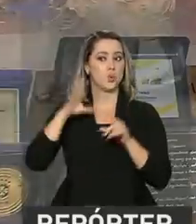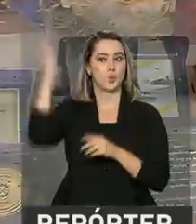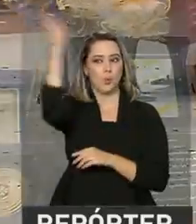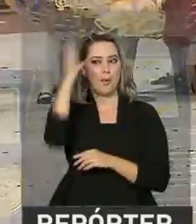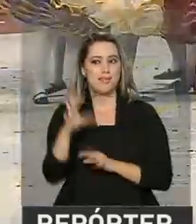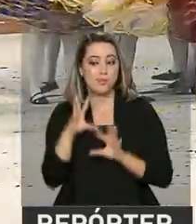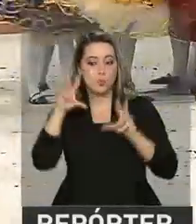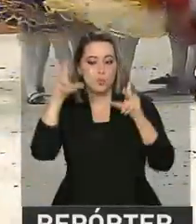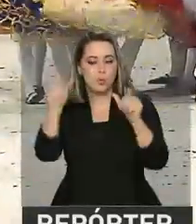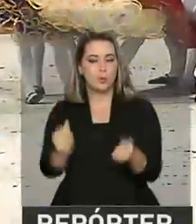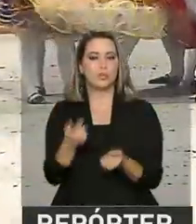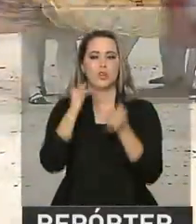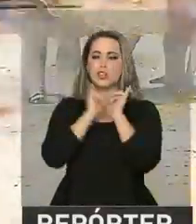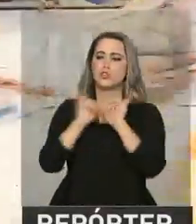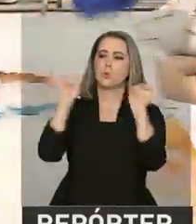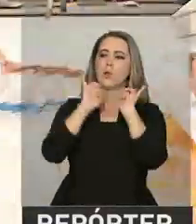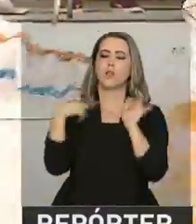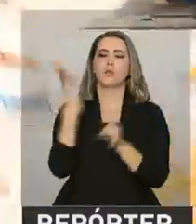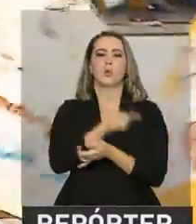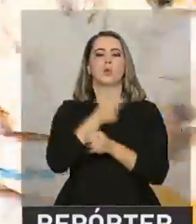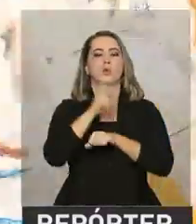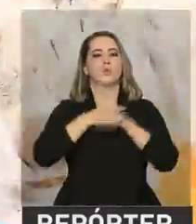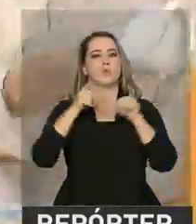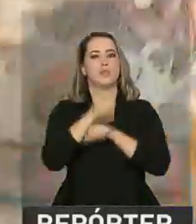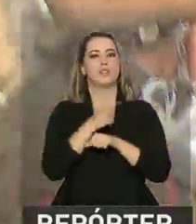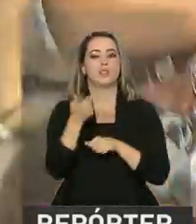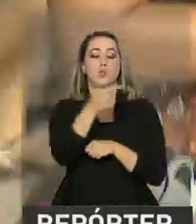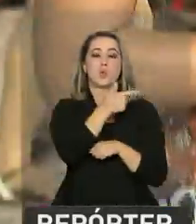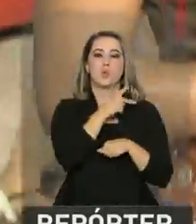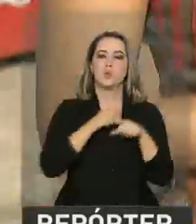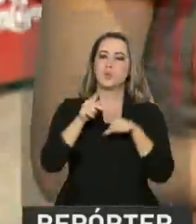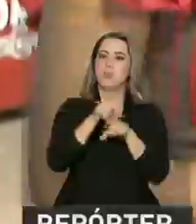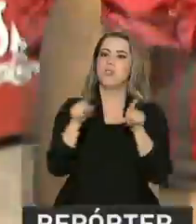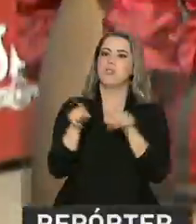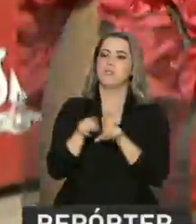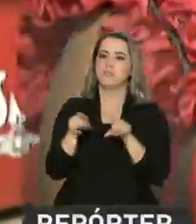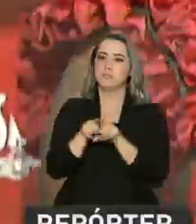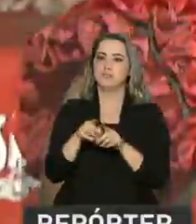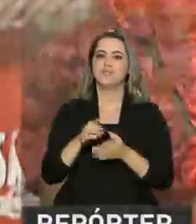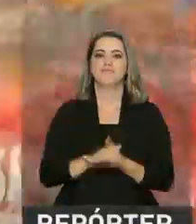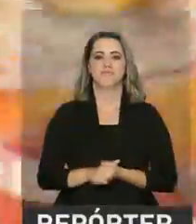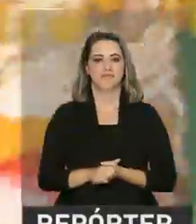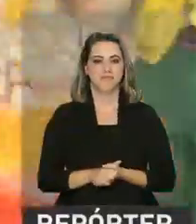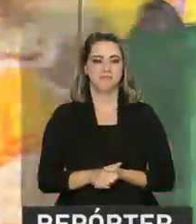sendo divulgado em todo o nosso país e em outros países também através da Embratur.